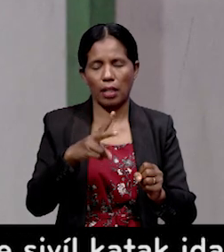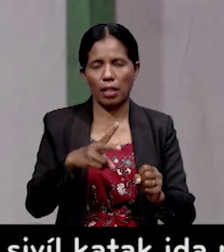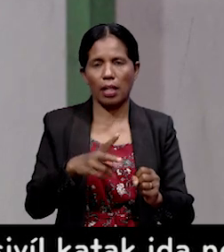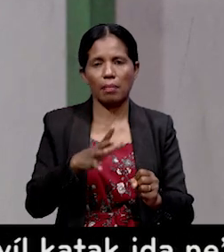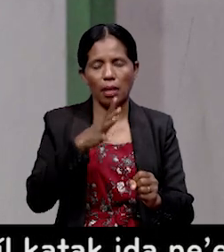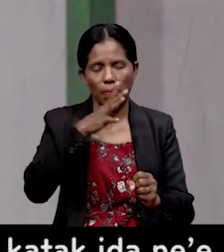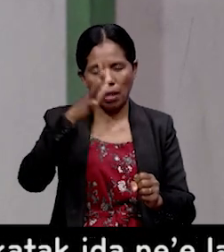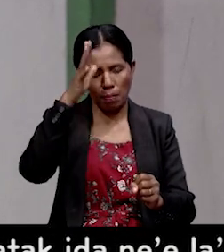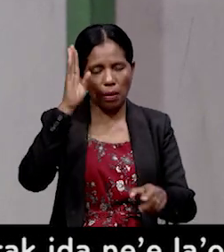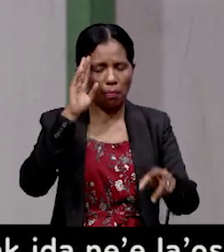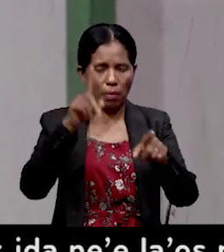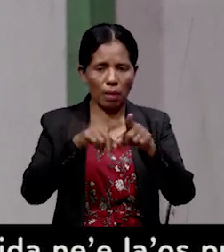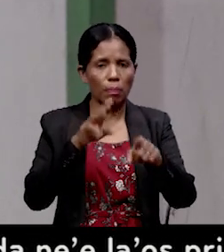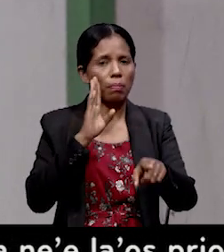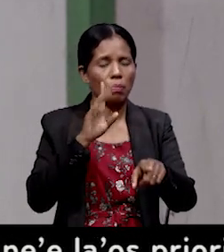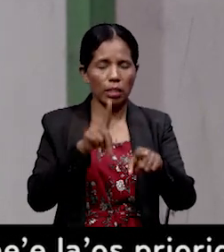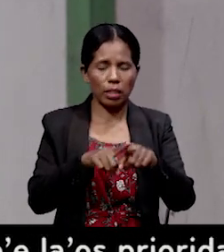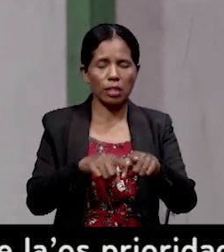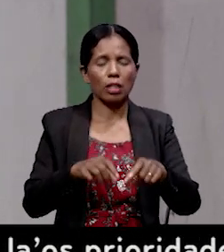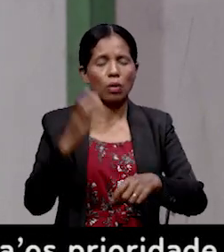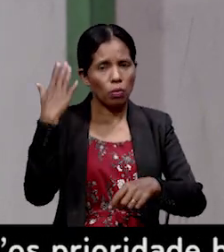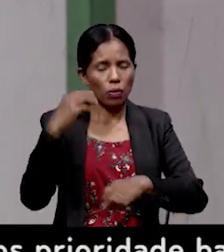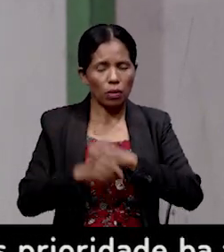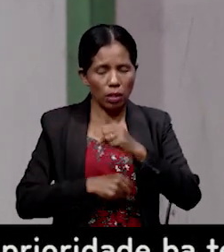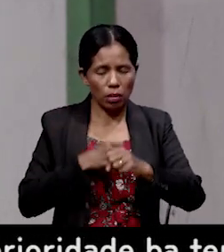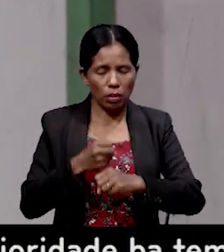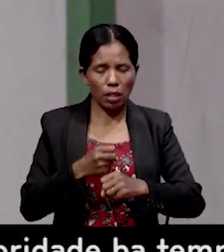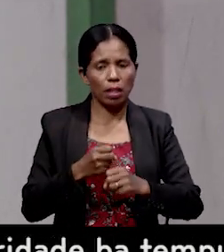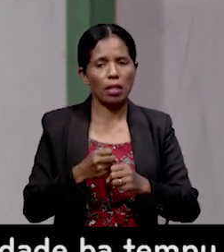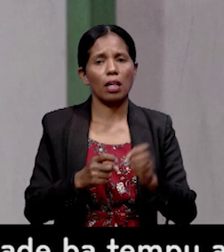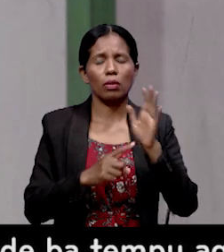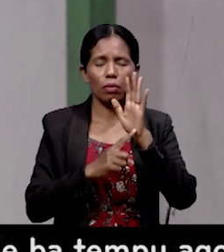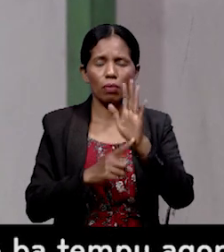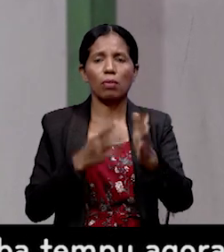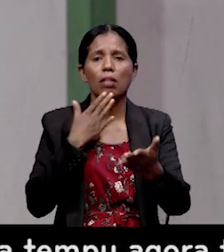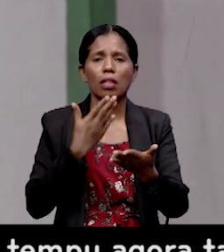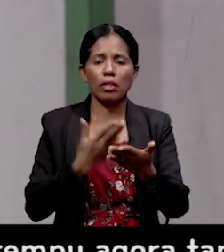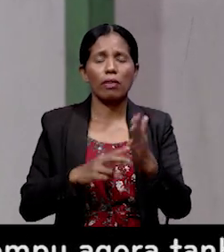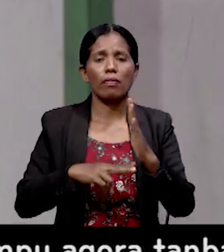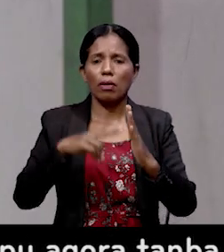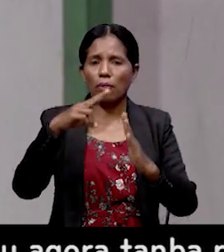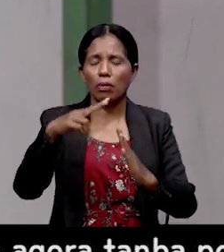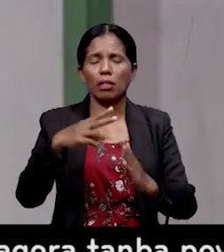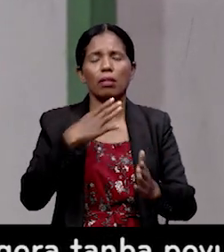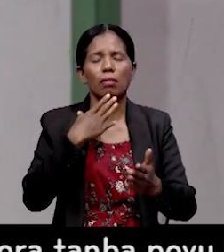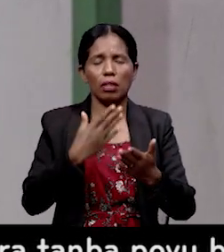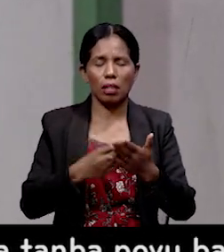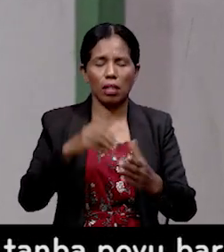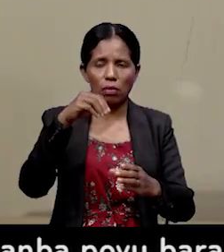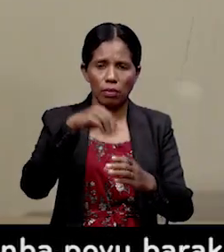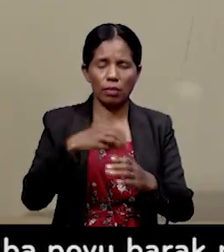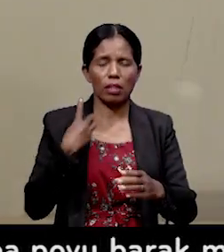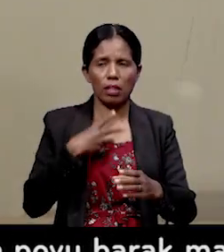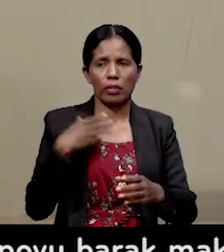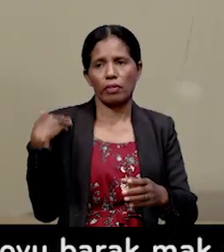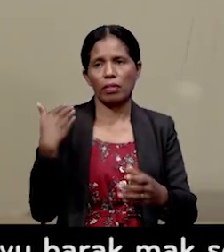mau alis mau sira ne be maka sofrene ne valore sira para kuda fali he ite foi sa sira we loro.